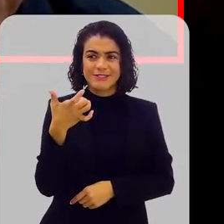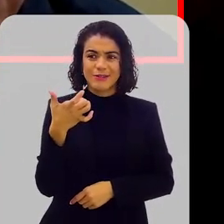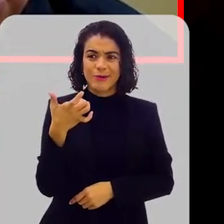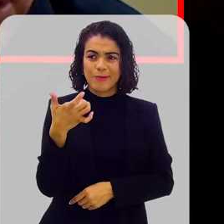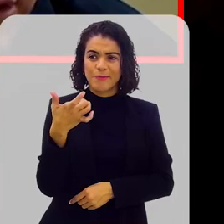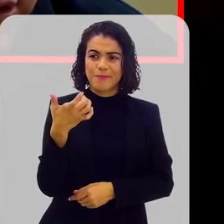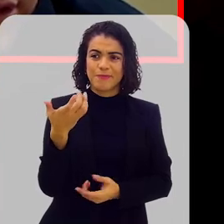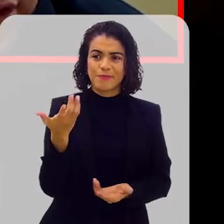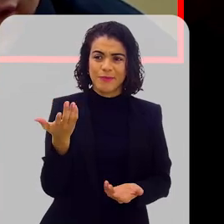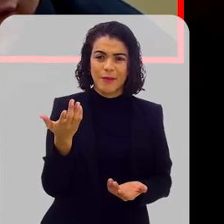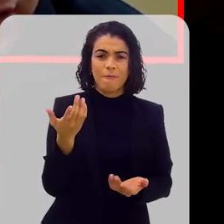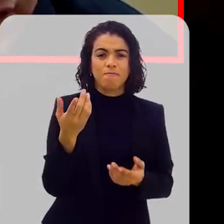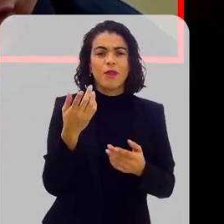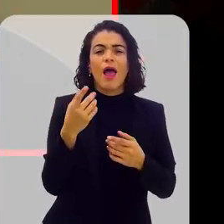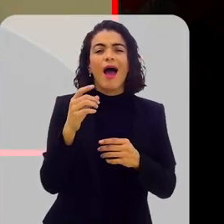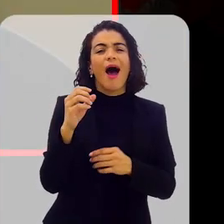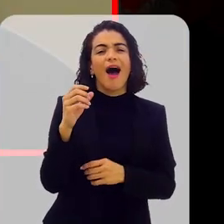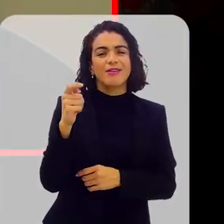facilmente